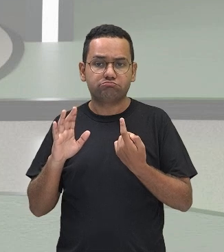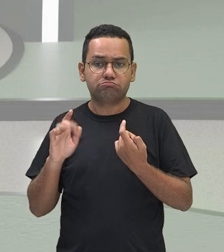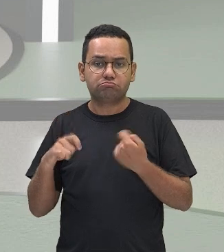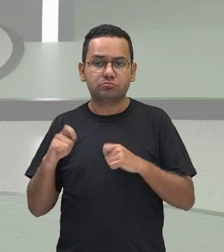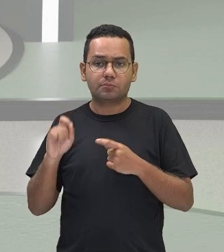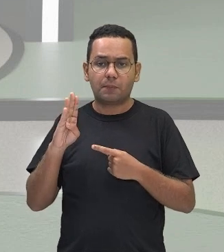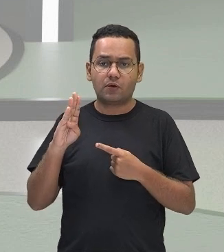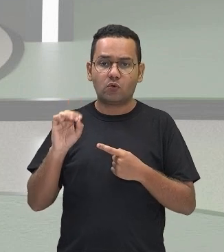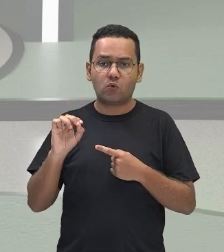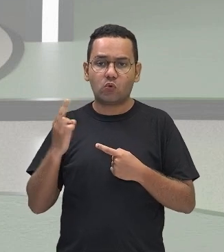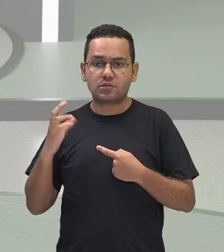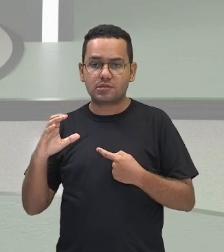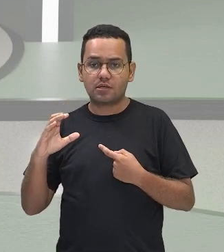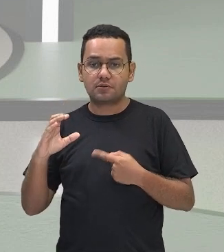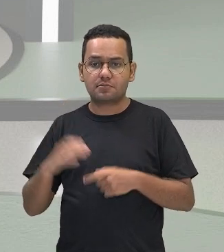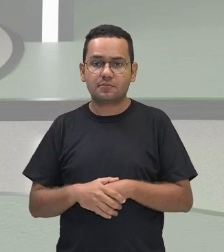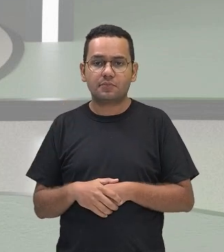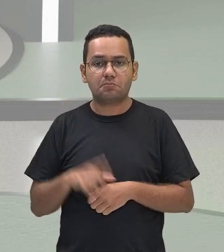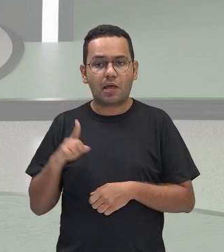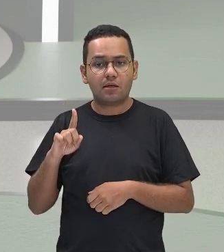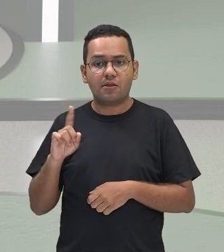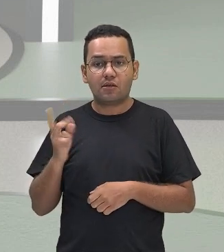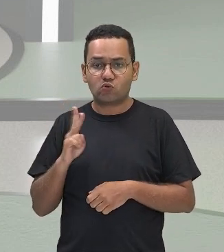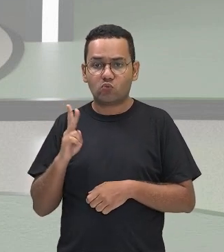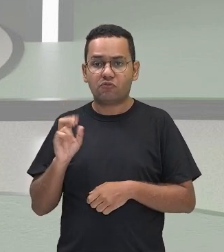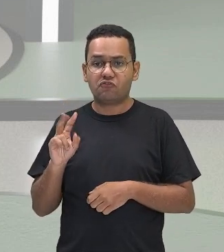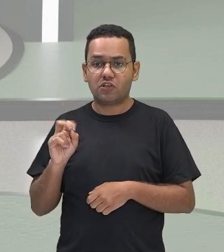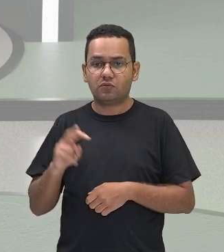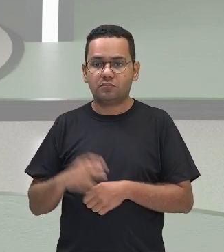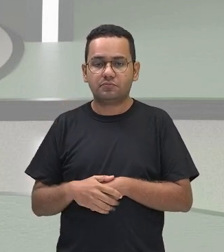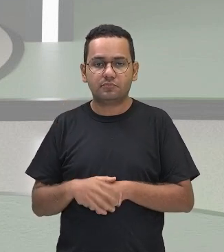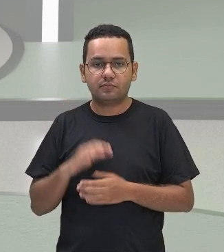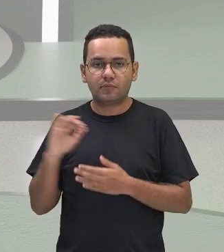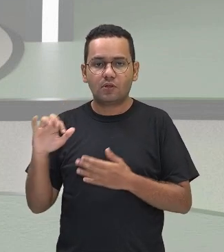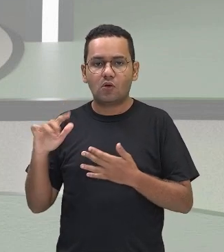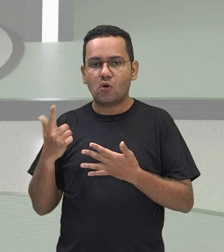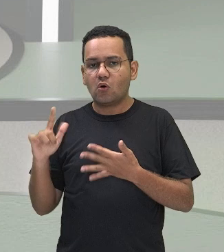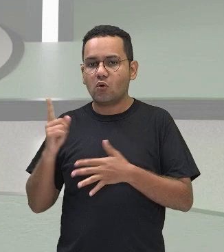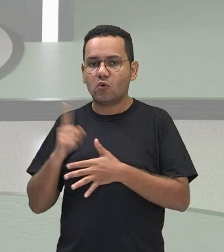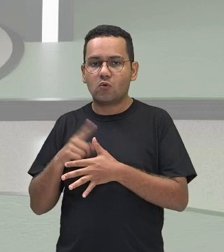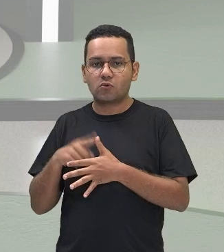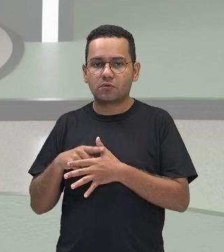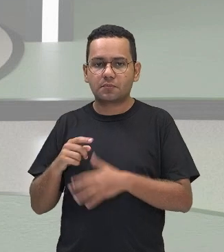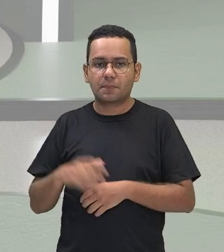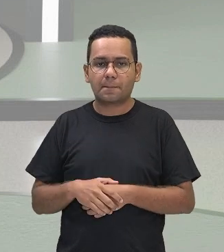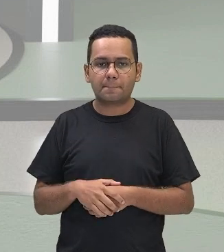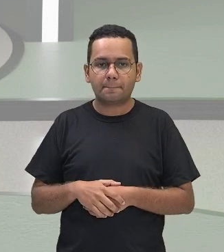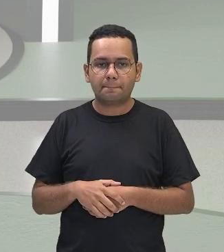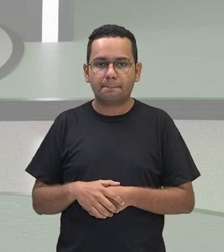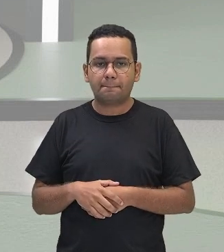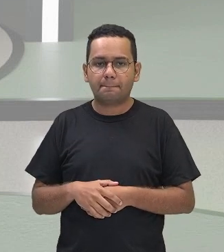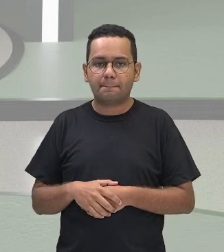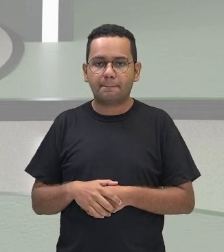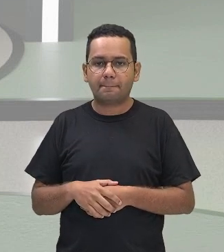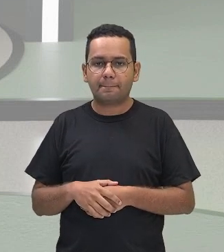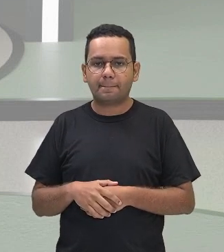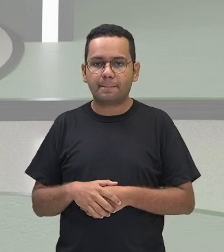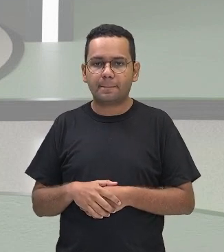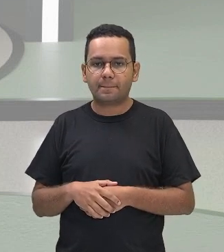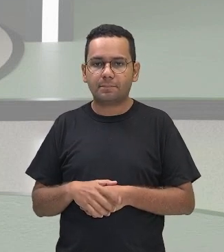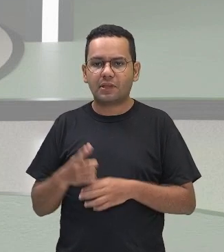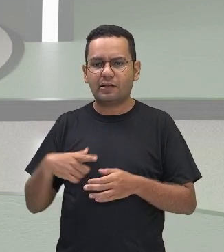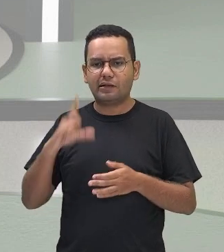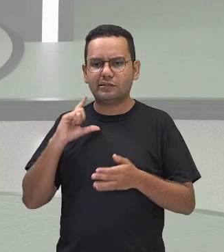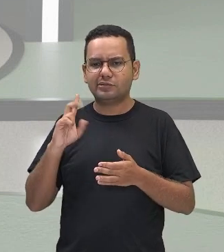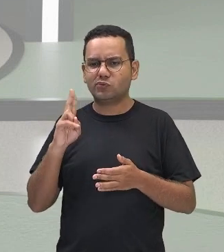C, todas duas causadas por vírus. Síndrome da imunodeficiência humana, né? Que antigamente chamada de